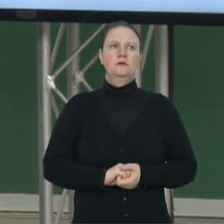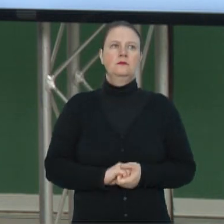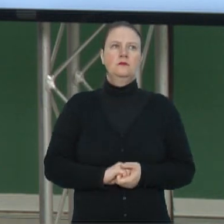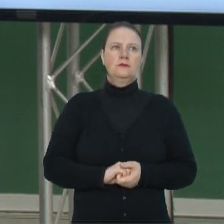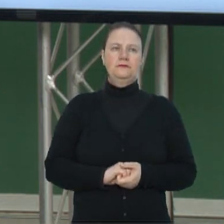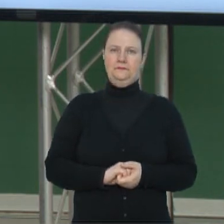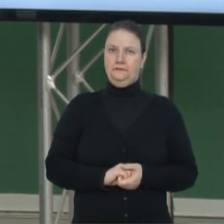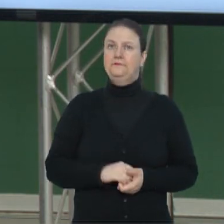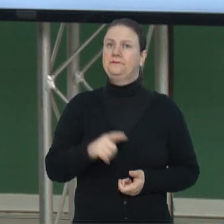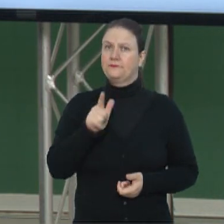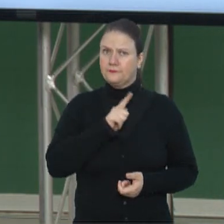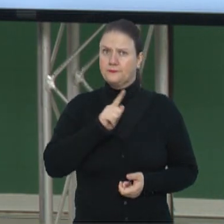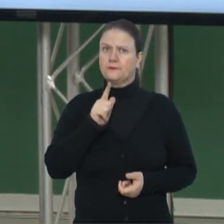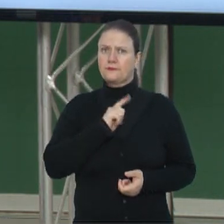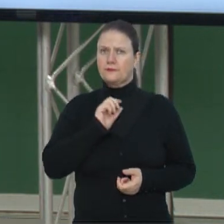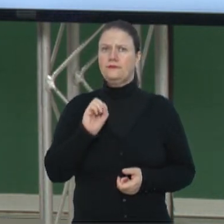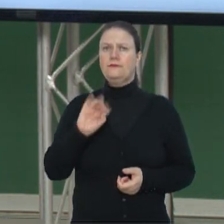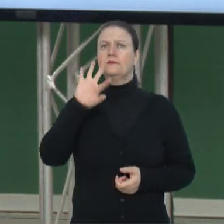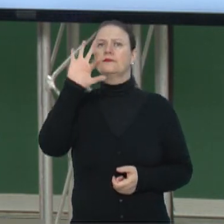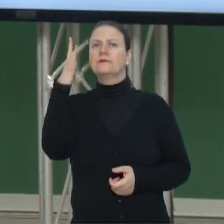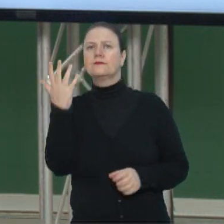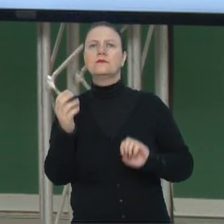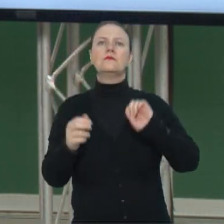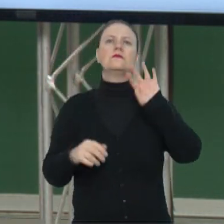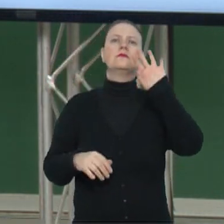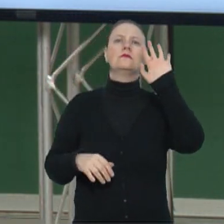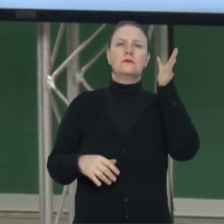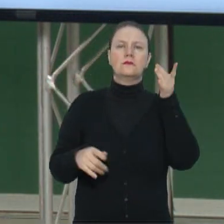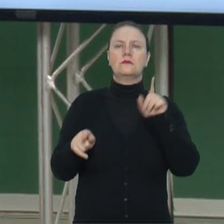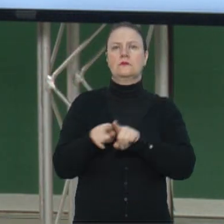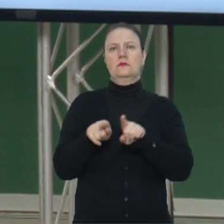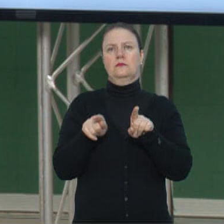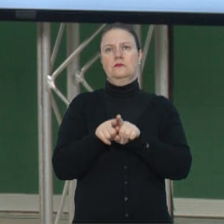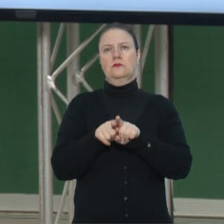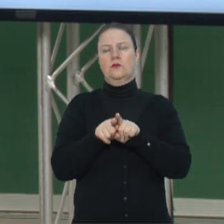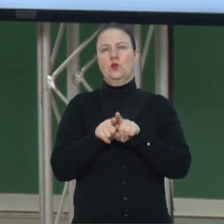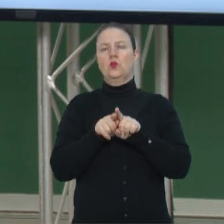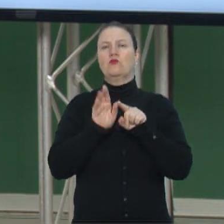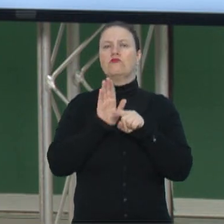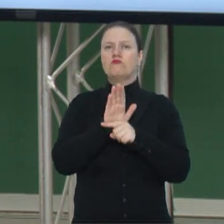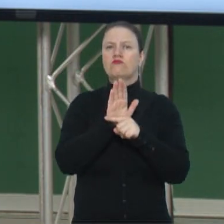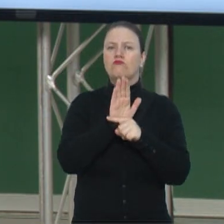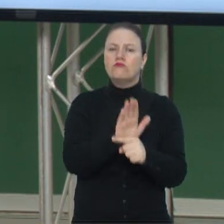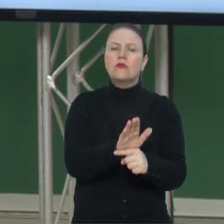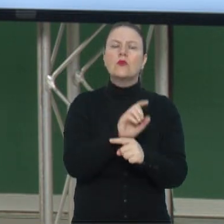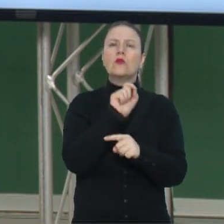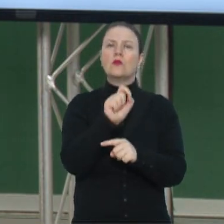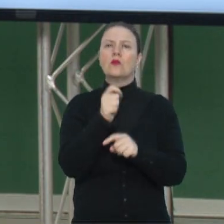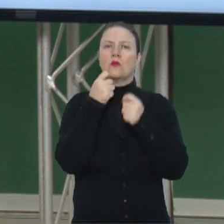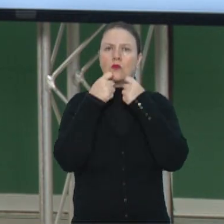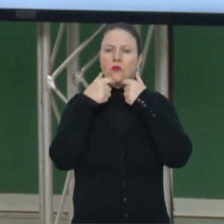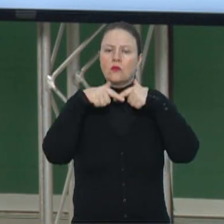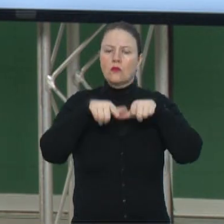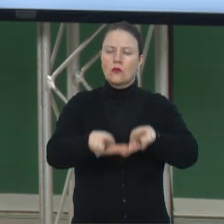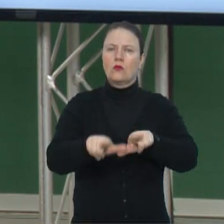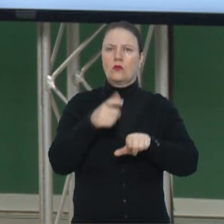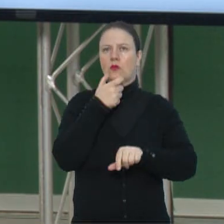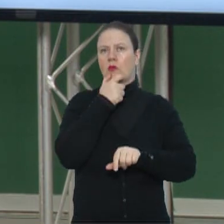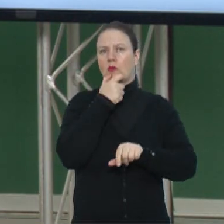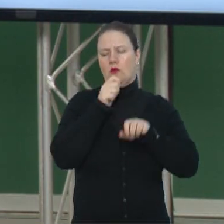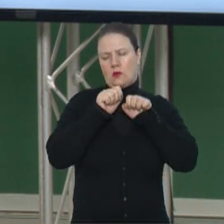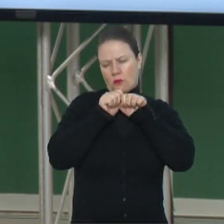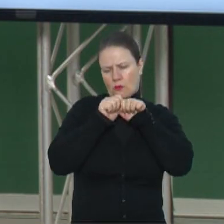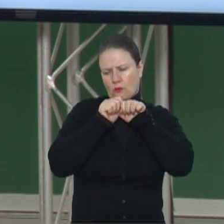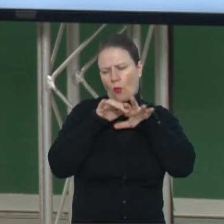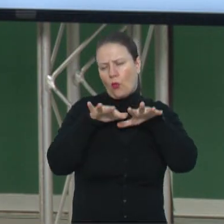Bom, existem alguns fatos históricos, tá? Que ajudaram com que a língua inglesa se espalhasse pelo